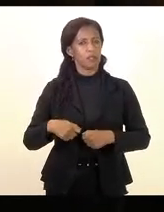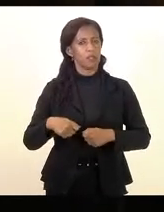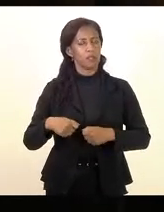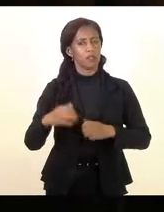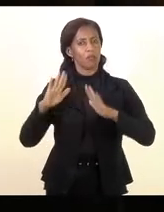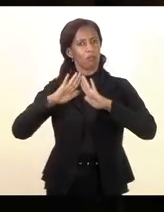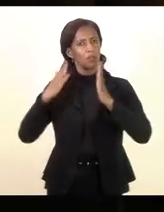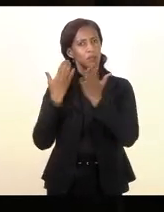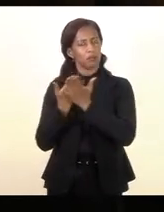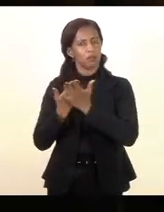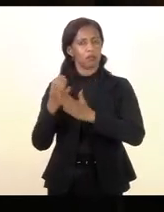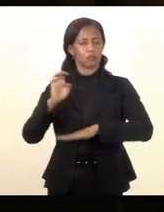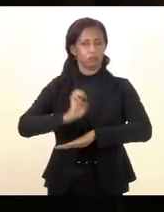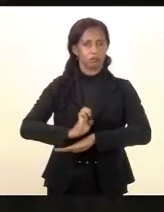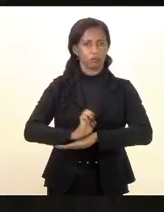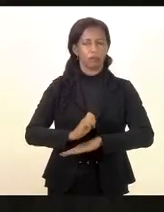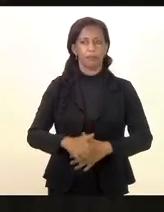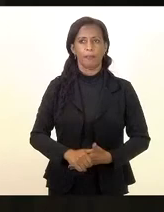as nossas escolas estaduais